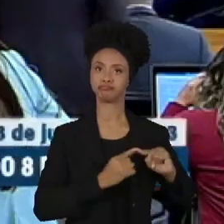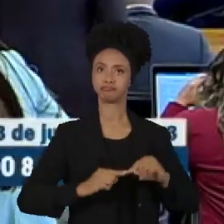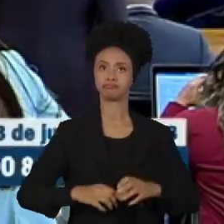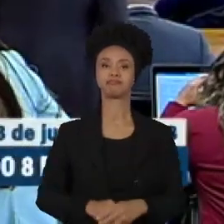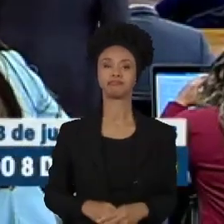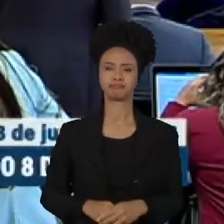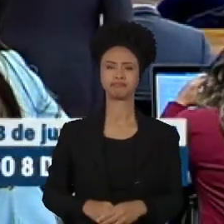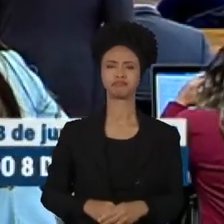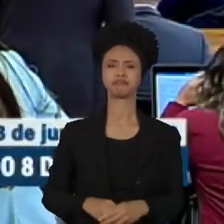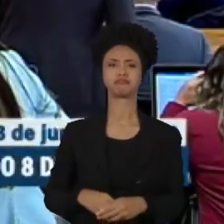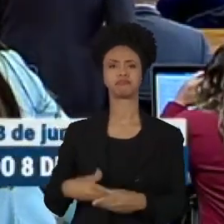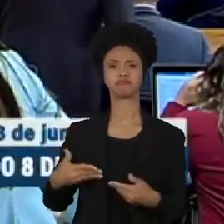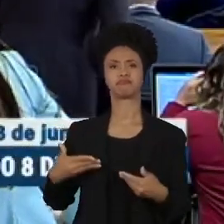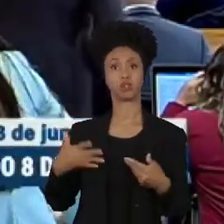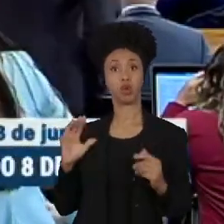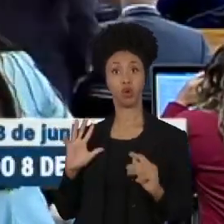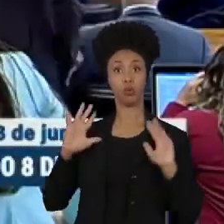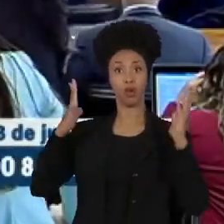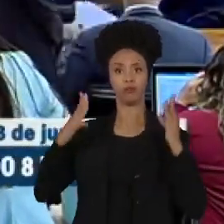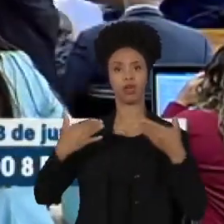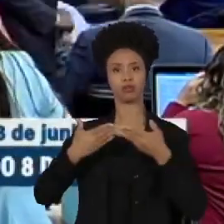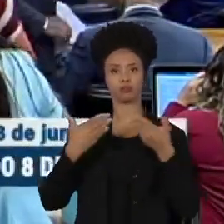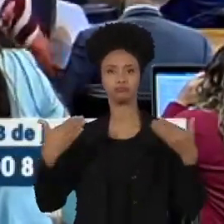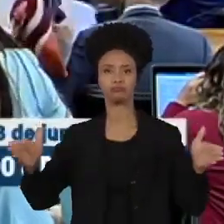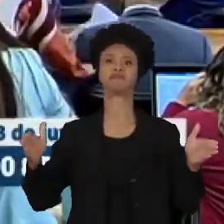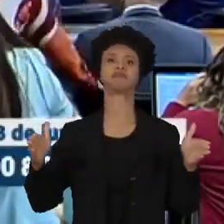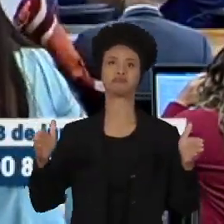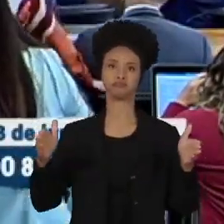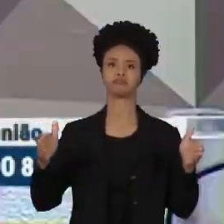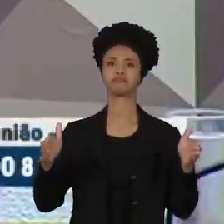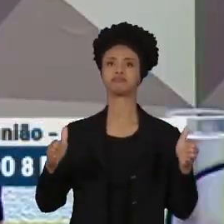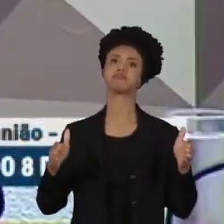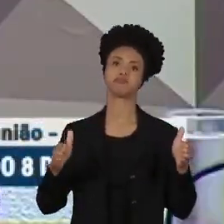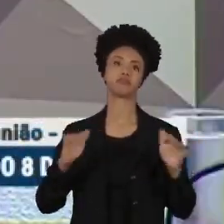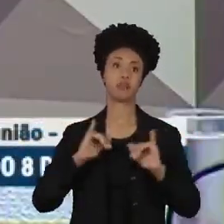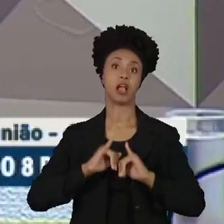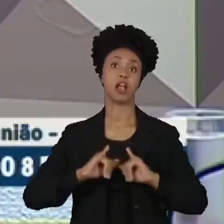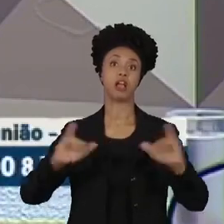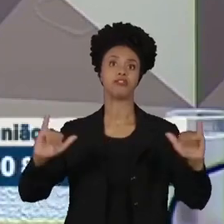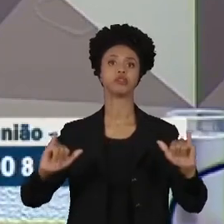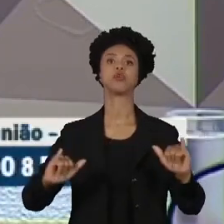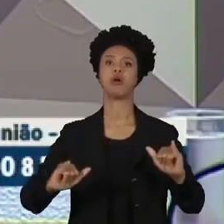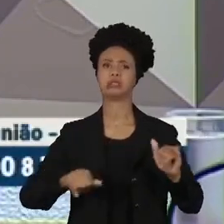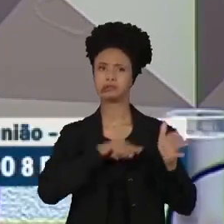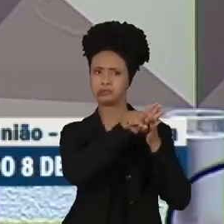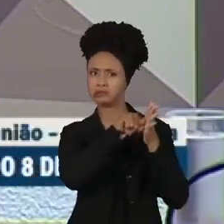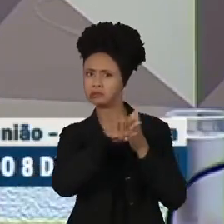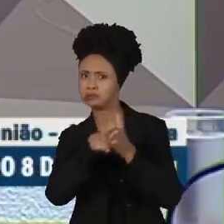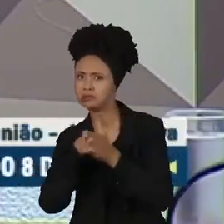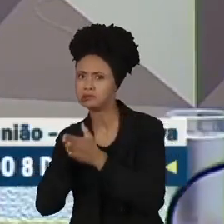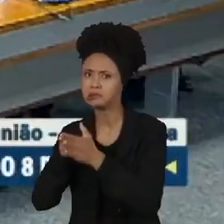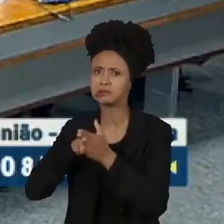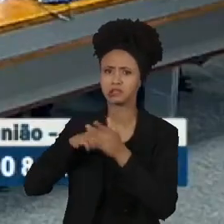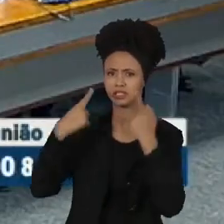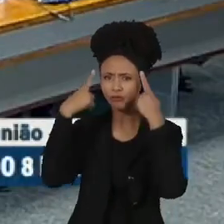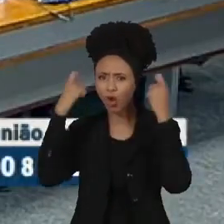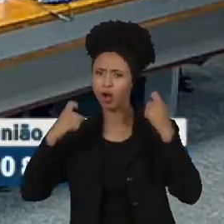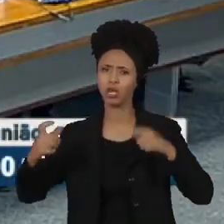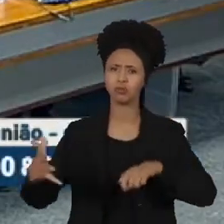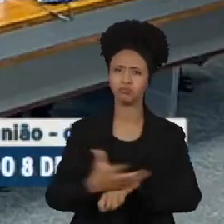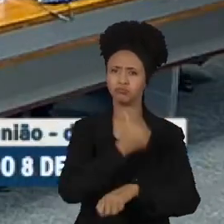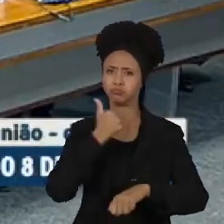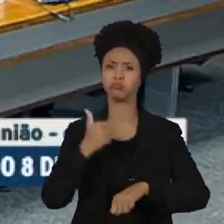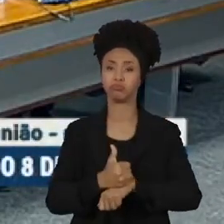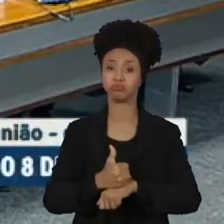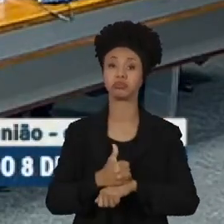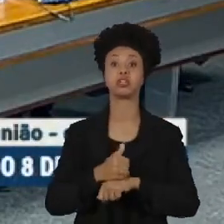Na abertura da sessão, ficou claro que os membros da comissão que apura os atos antidemocráticos terão muito trabalho pela frente. De